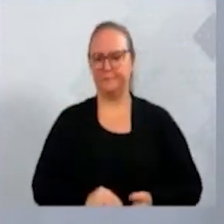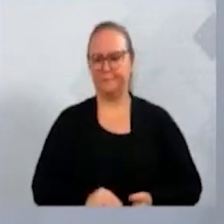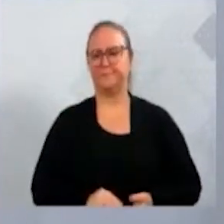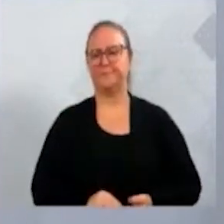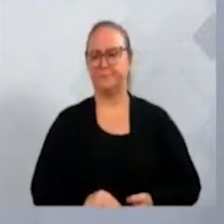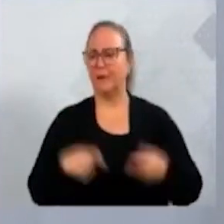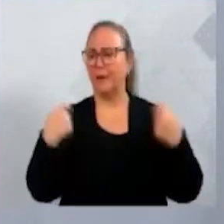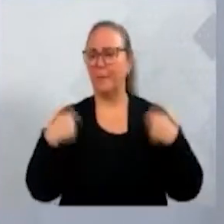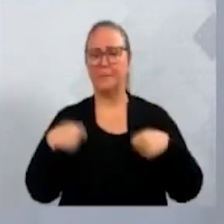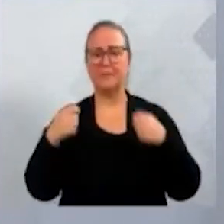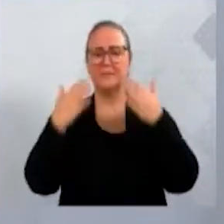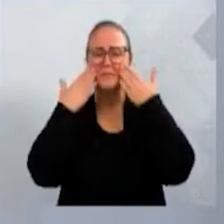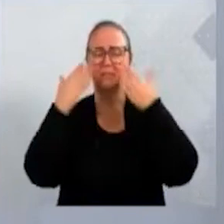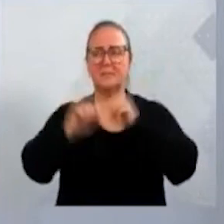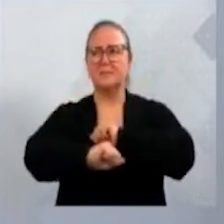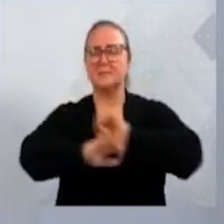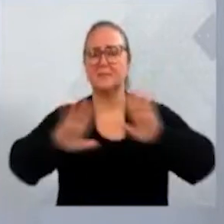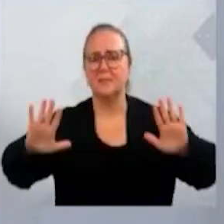transparente